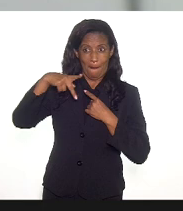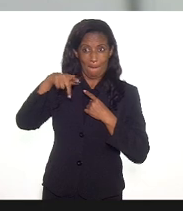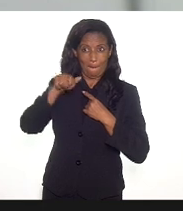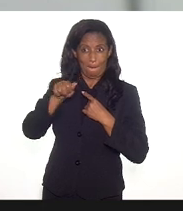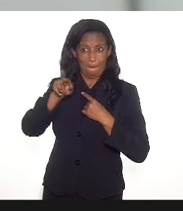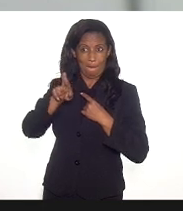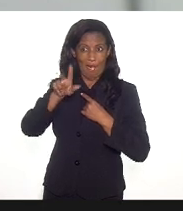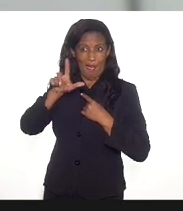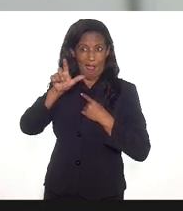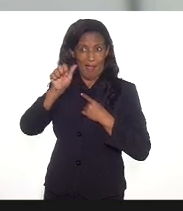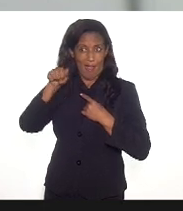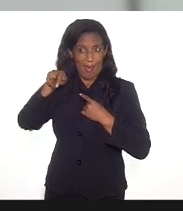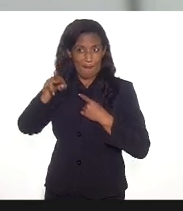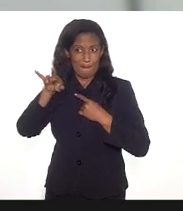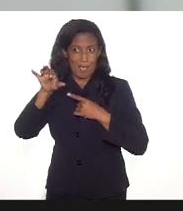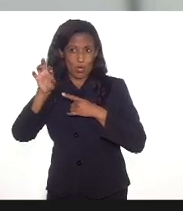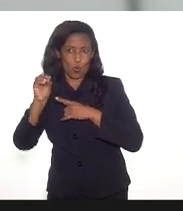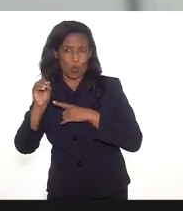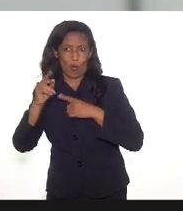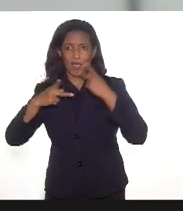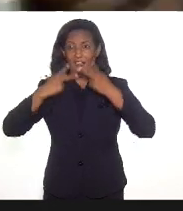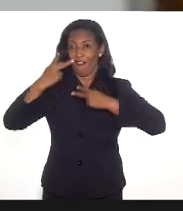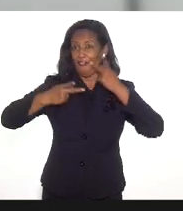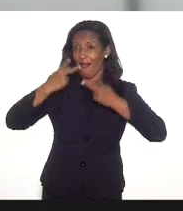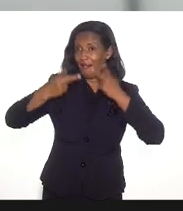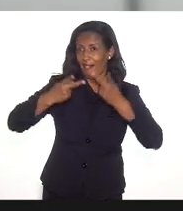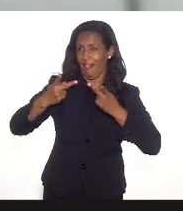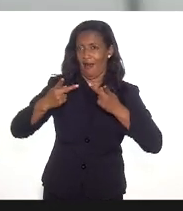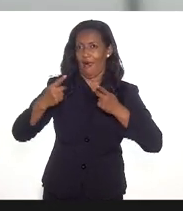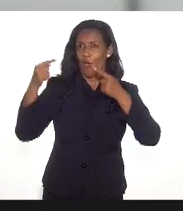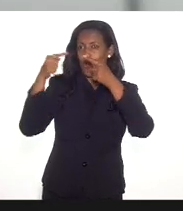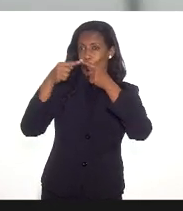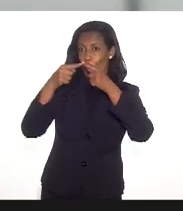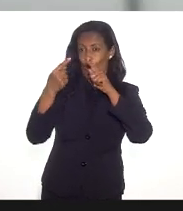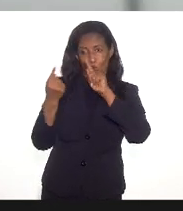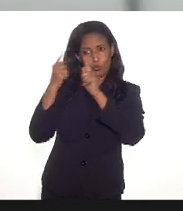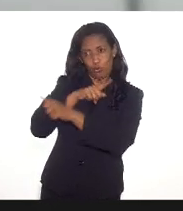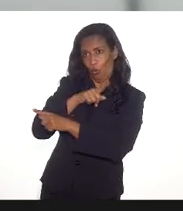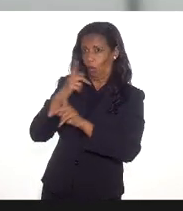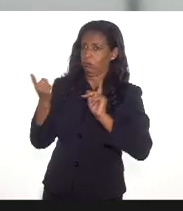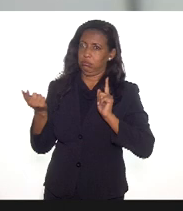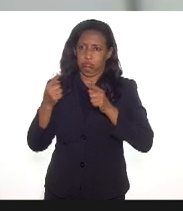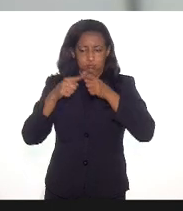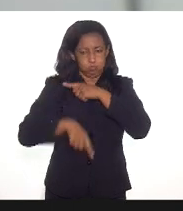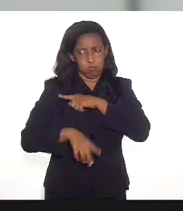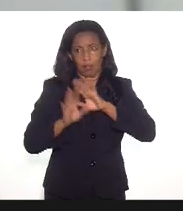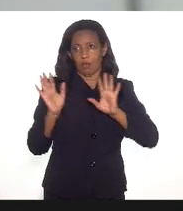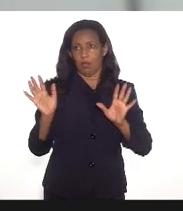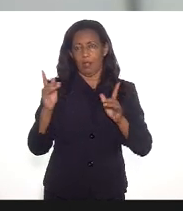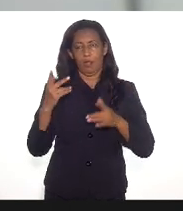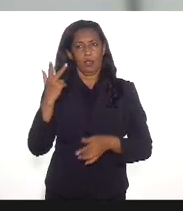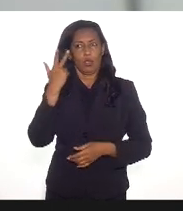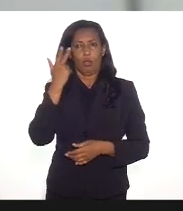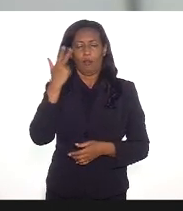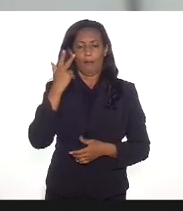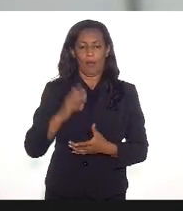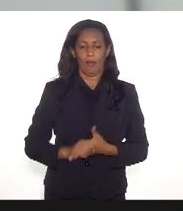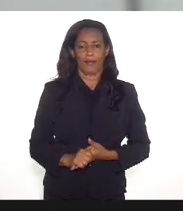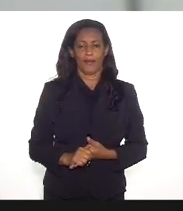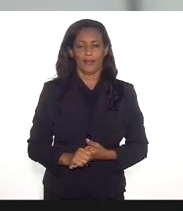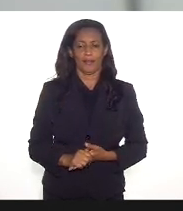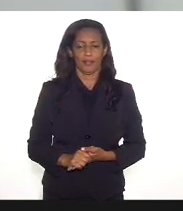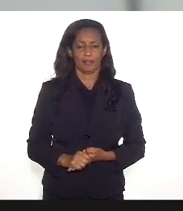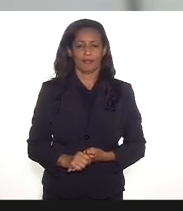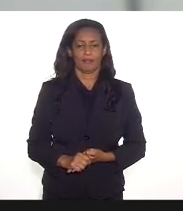um lugar de parlar, de falar, de ter concórdias e discórdias, de ter